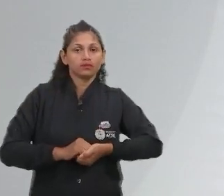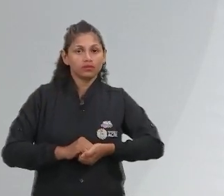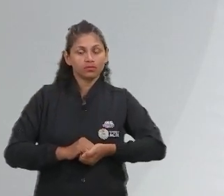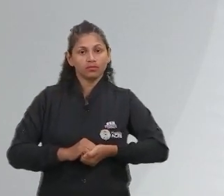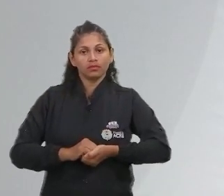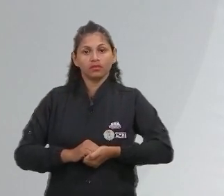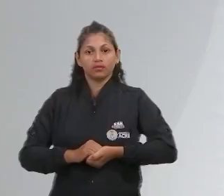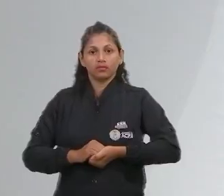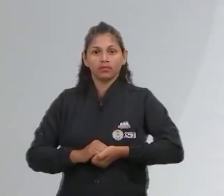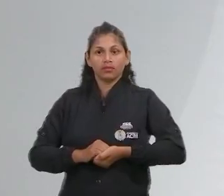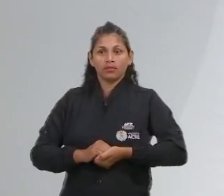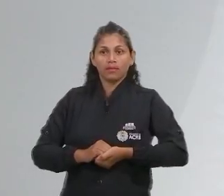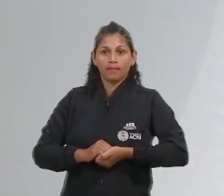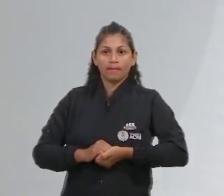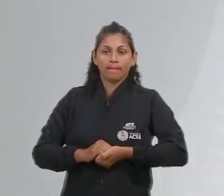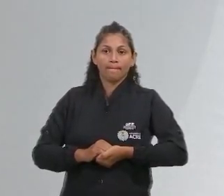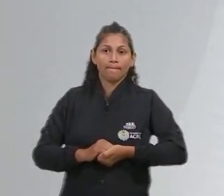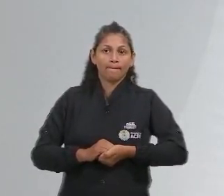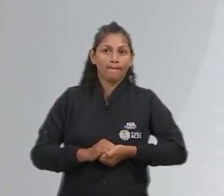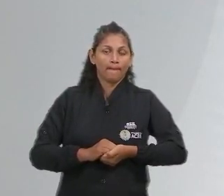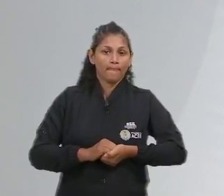ligações simples.